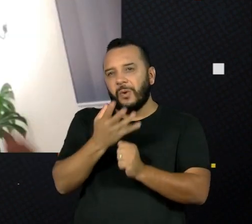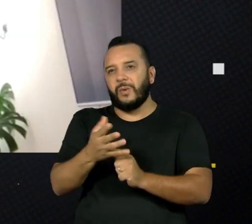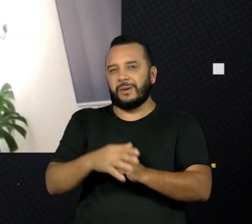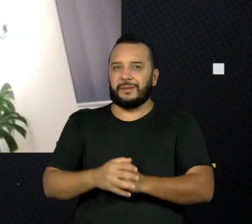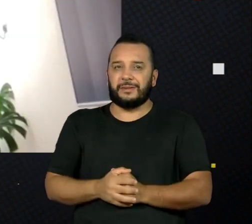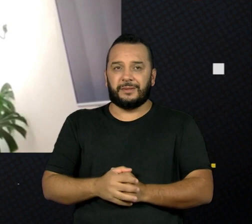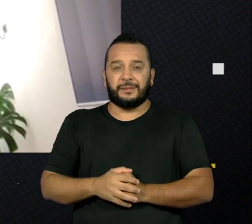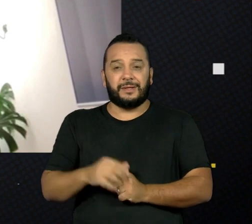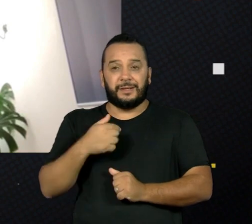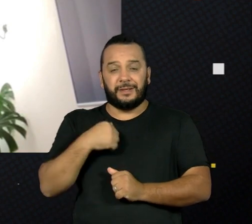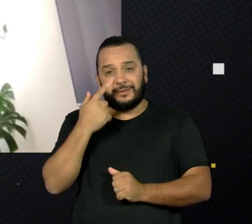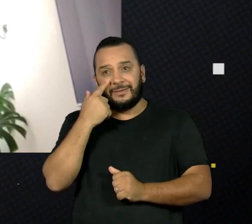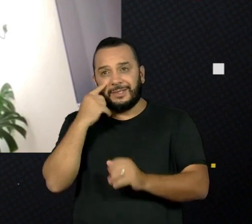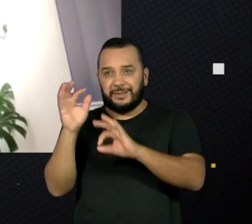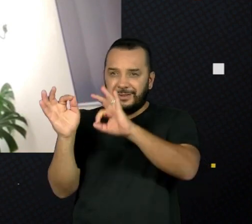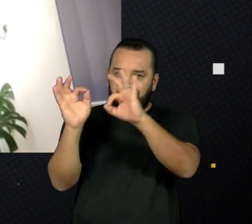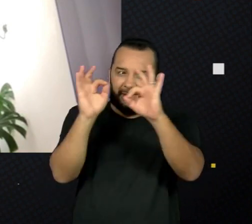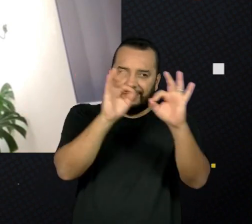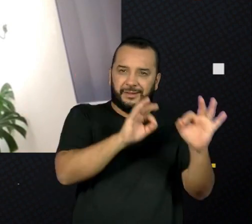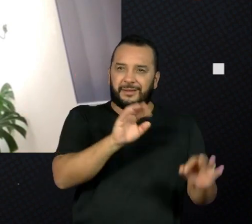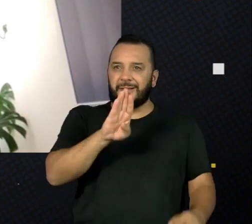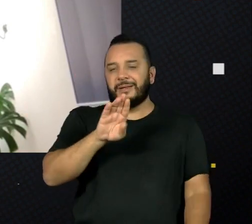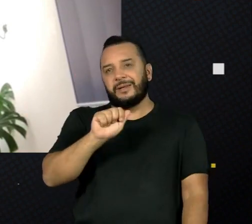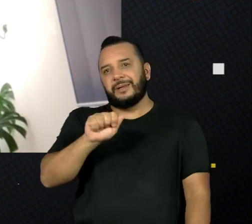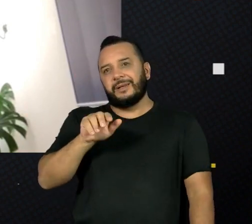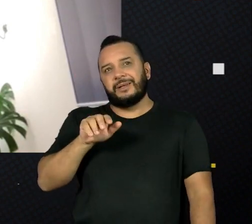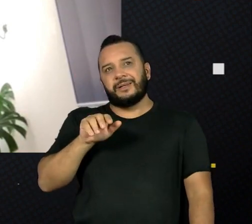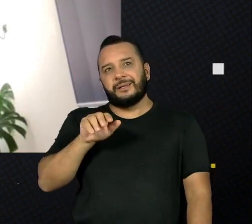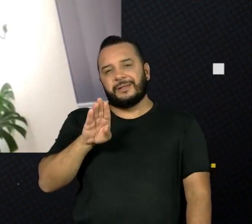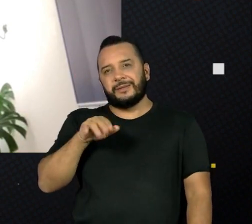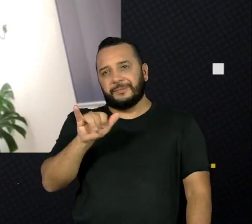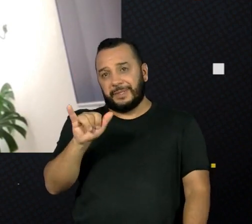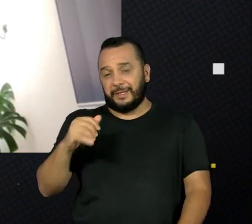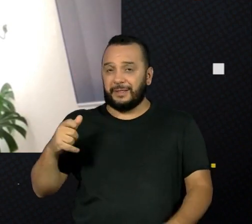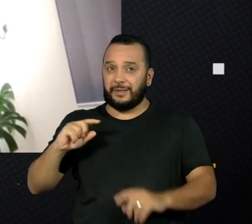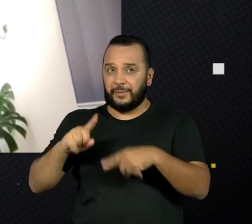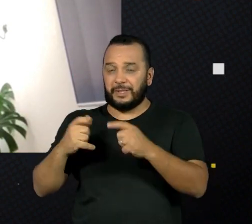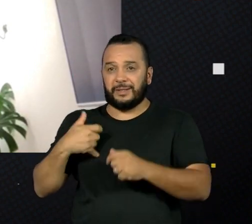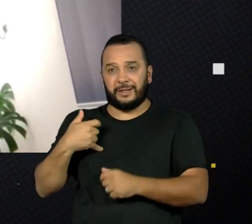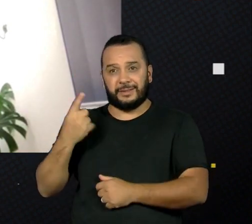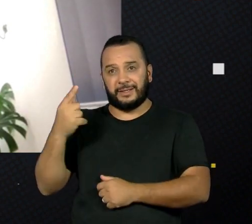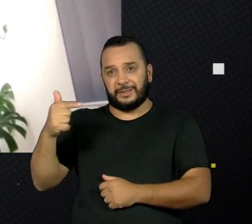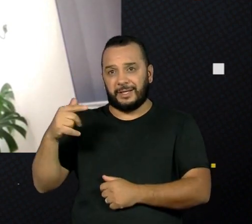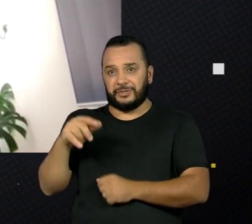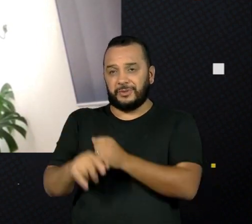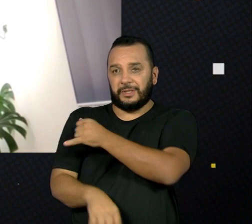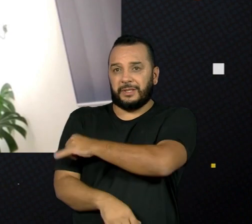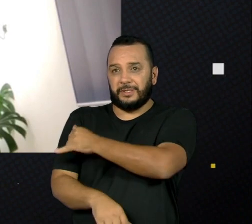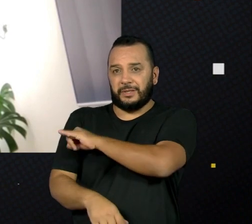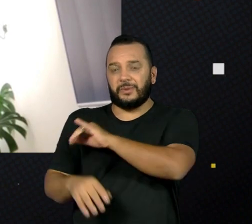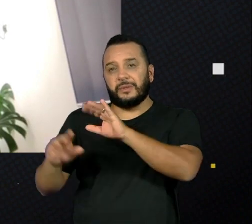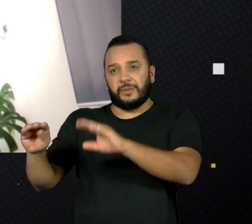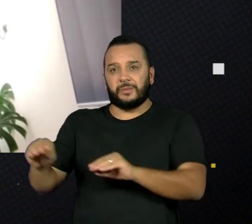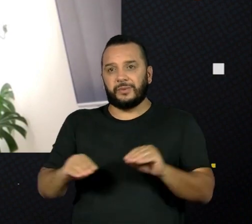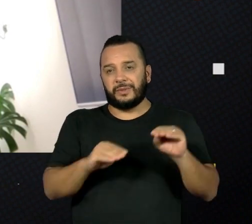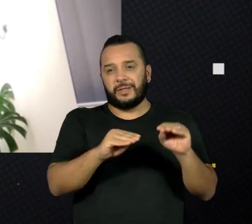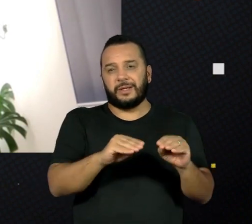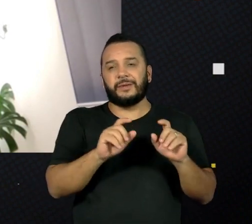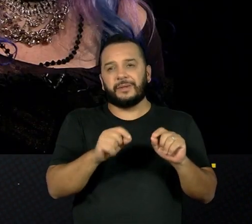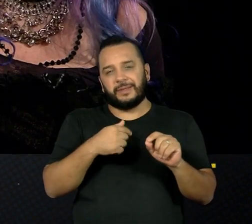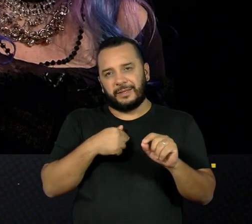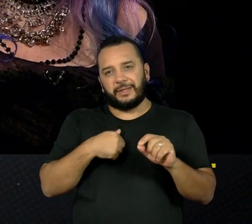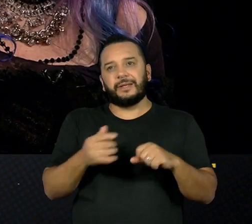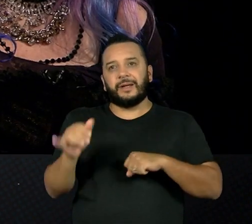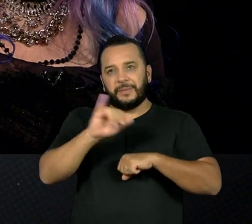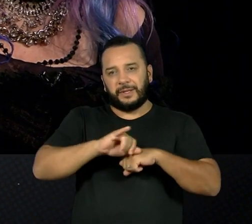Eu passei a acompanhar a carreira da Baby. E aos 17 anos eu saio da minha cidade no interior do Rio, Volta Redonda, e vou viver em Niterói, estudar